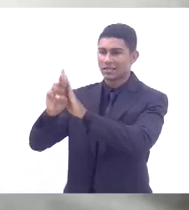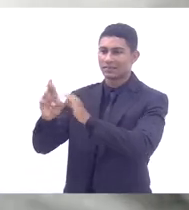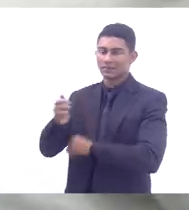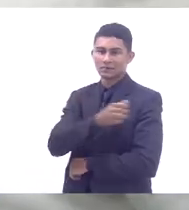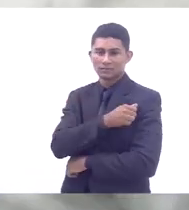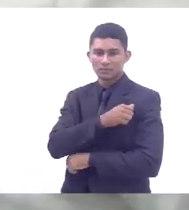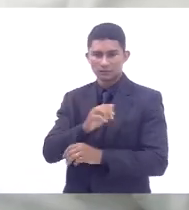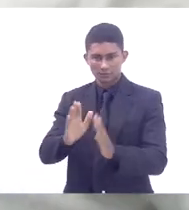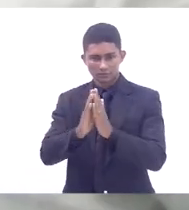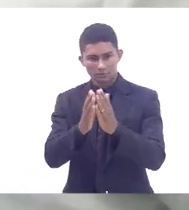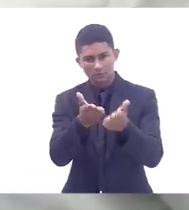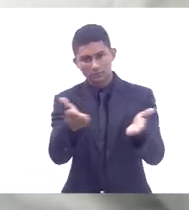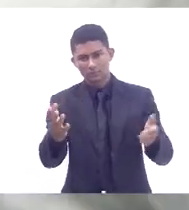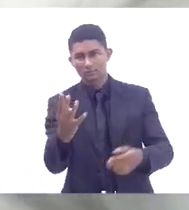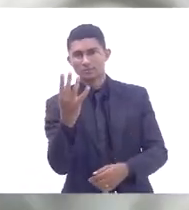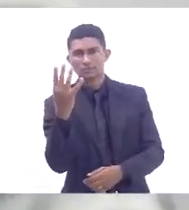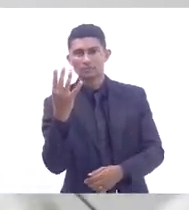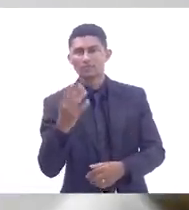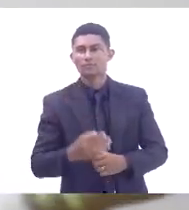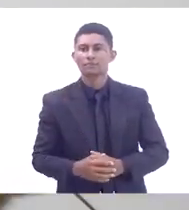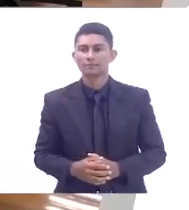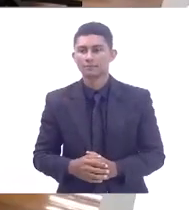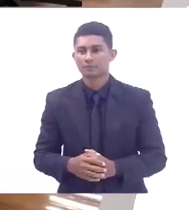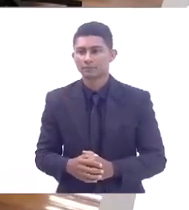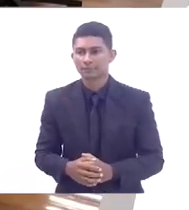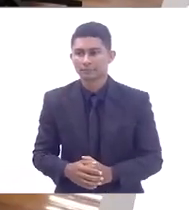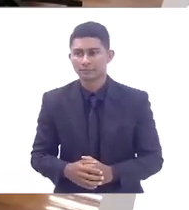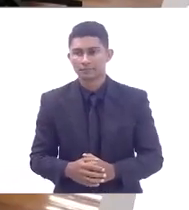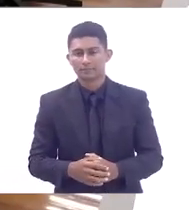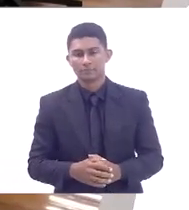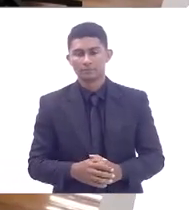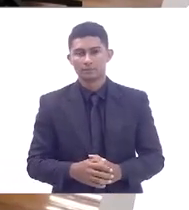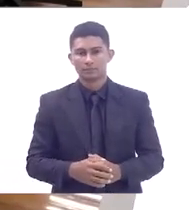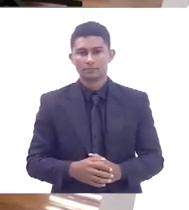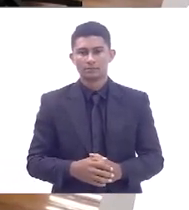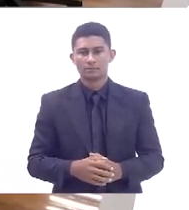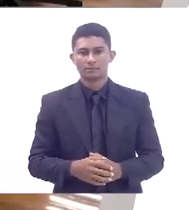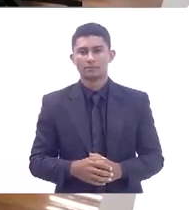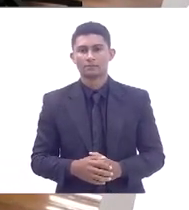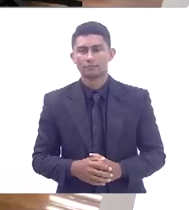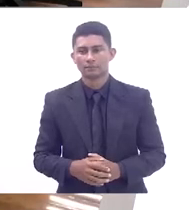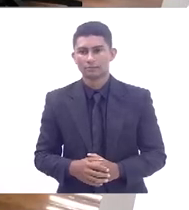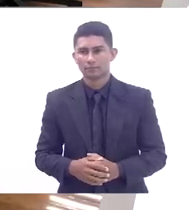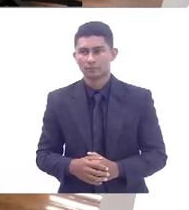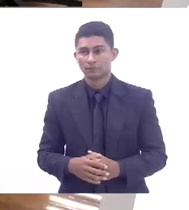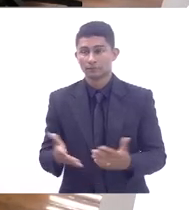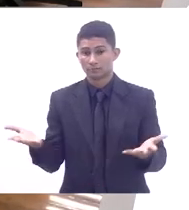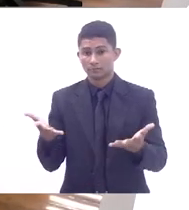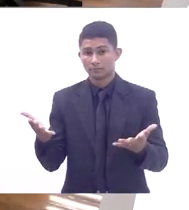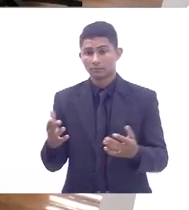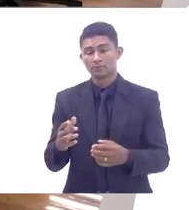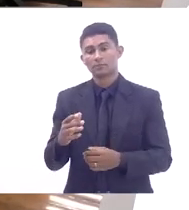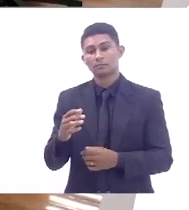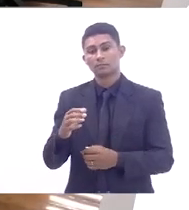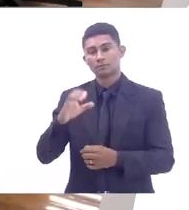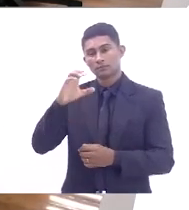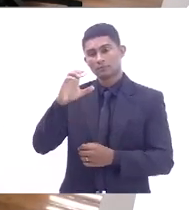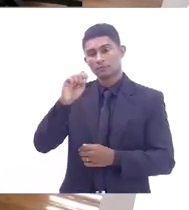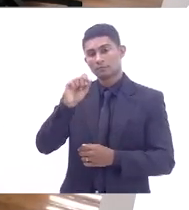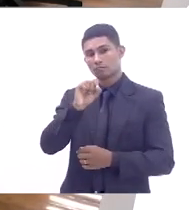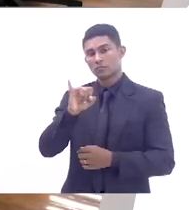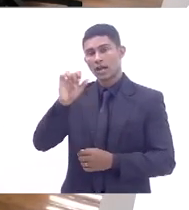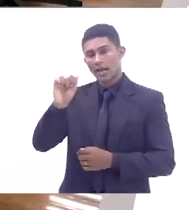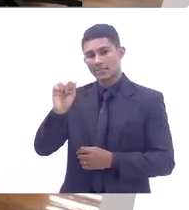estudantil por favor obrigado Luciano bom então pelo visual conversar com a Cássia Gonçalves Silveira